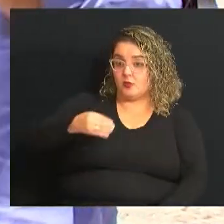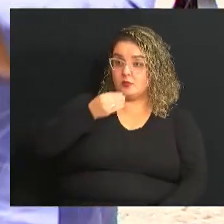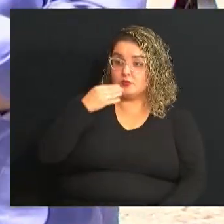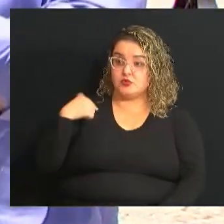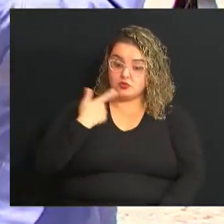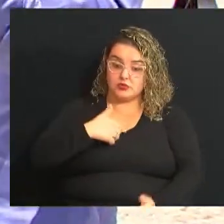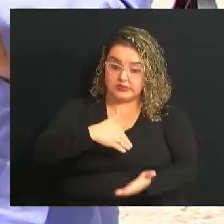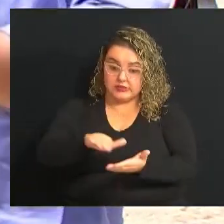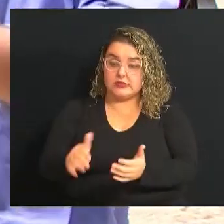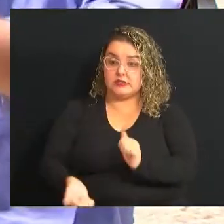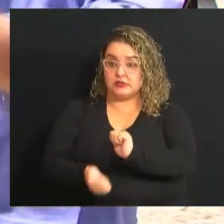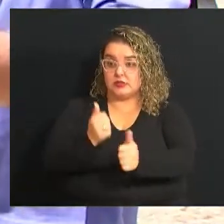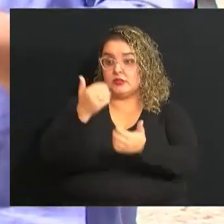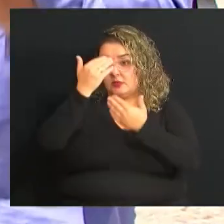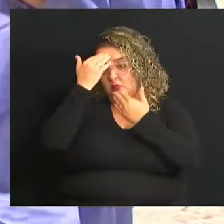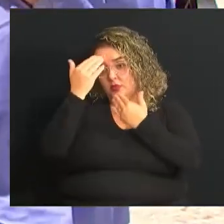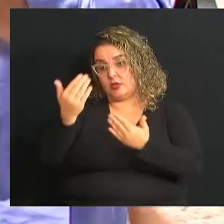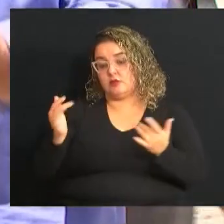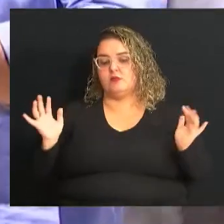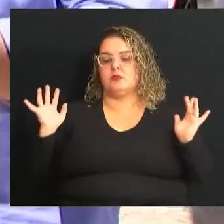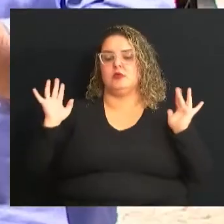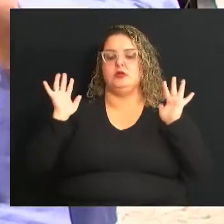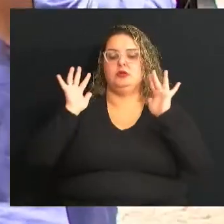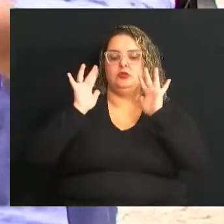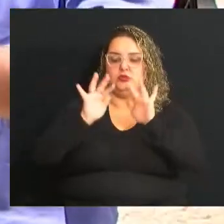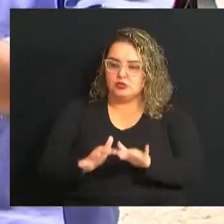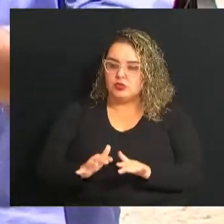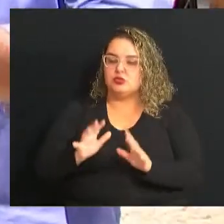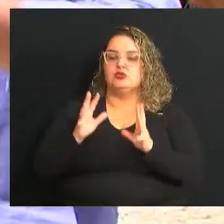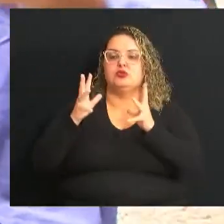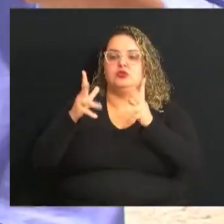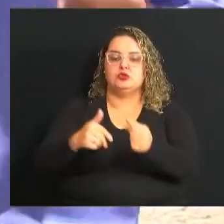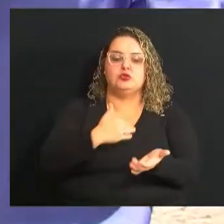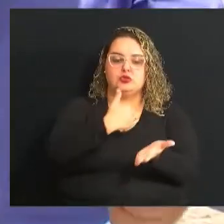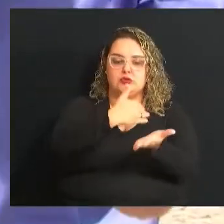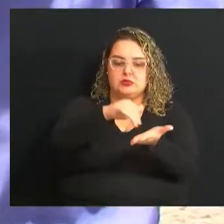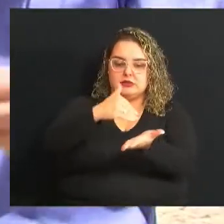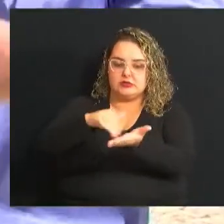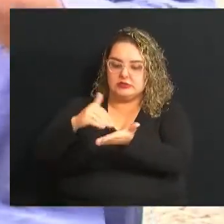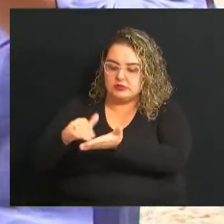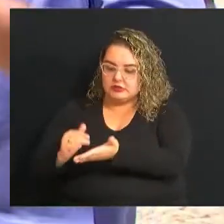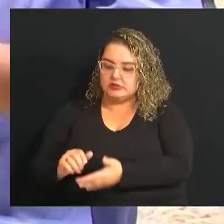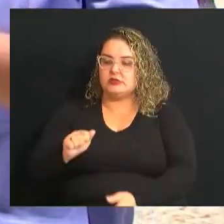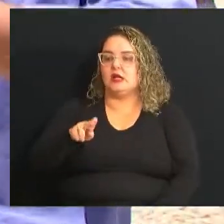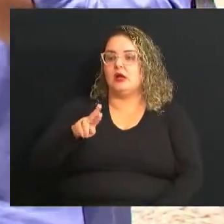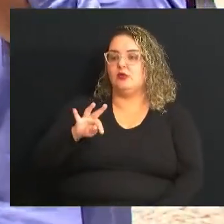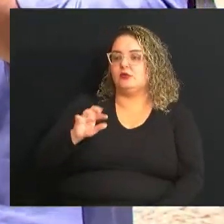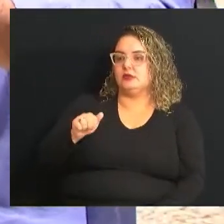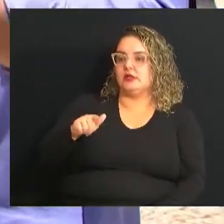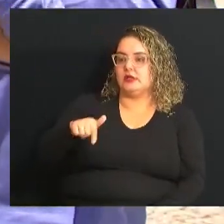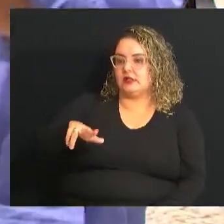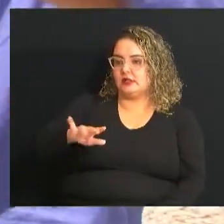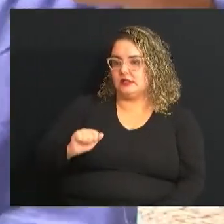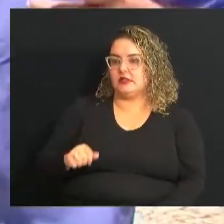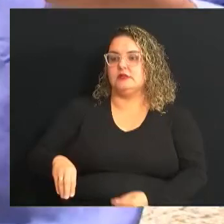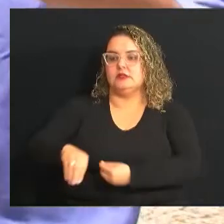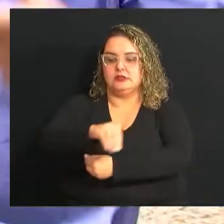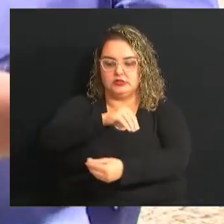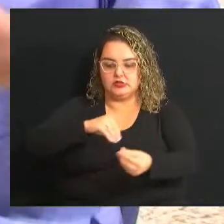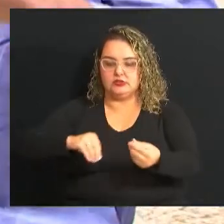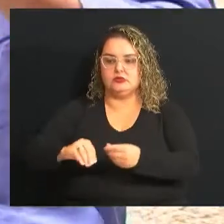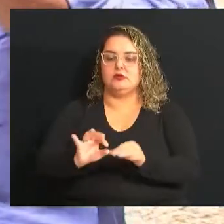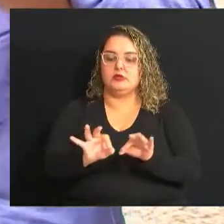4 horas da tarde, depois nós teremos na segunda-feira, dia 28, Brasil e Suíça, à 1 hora da tarde, e no